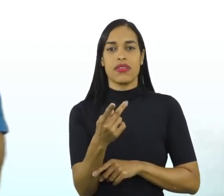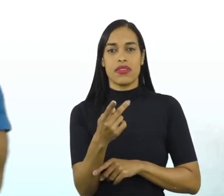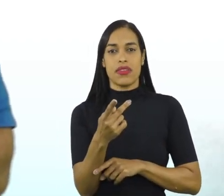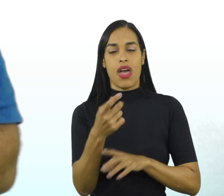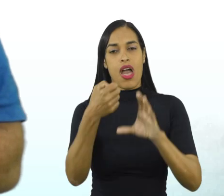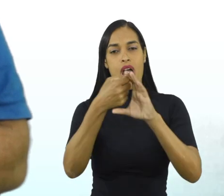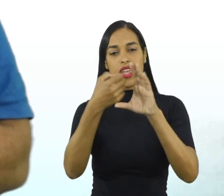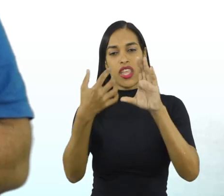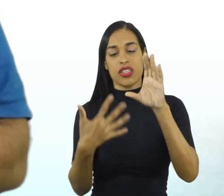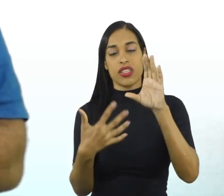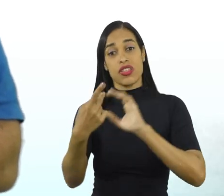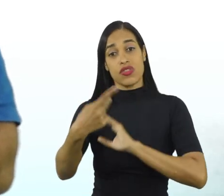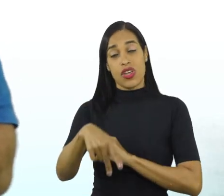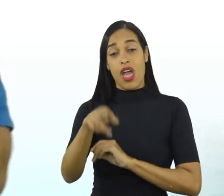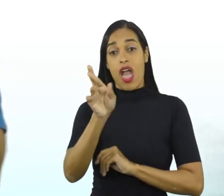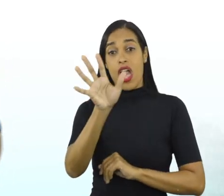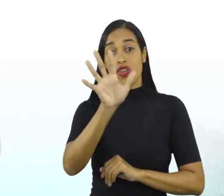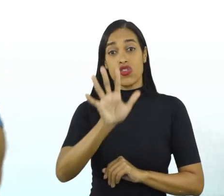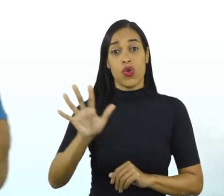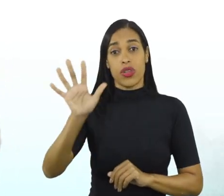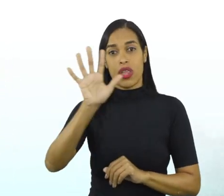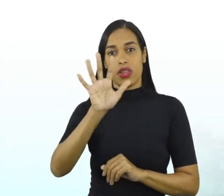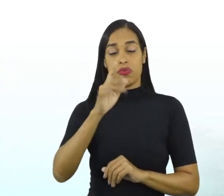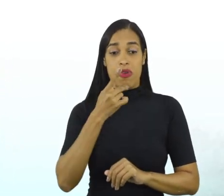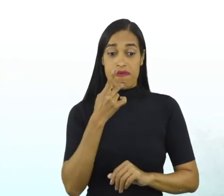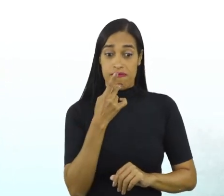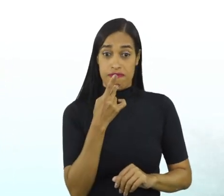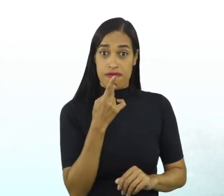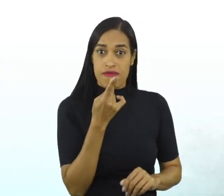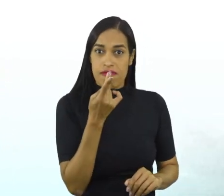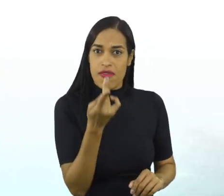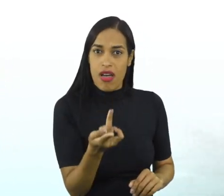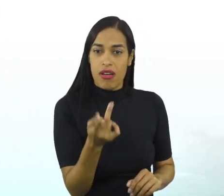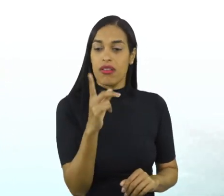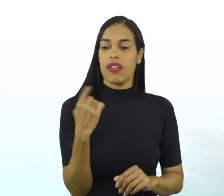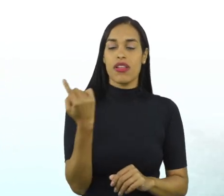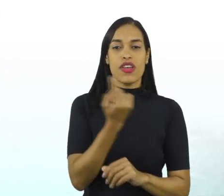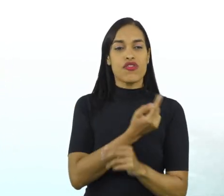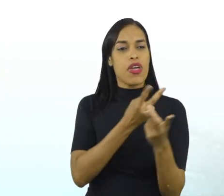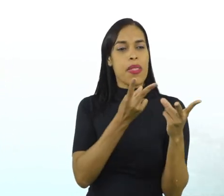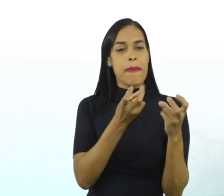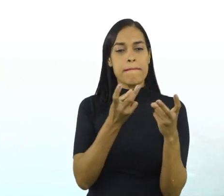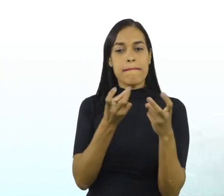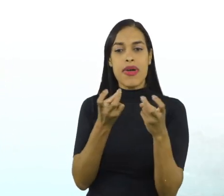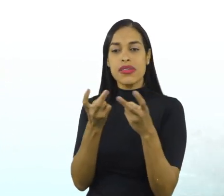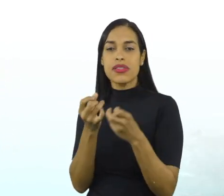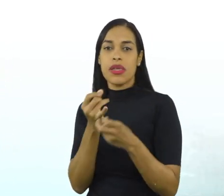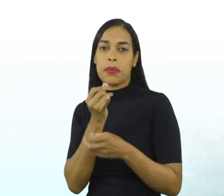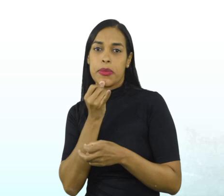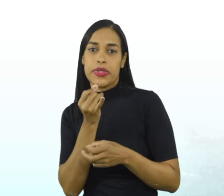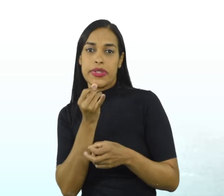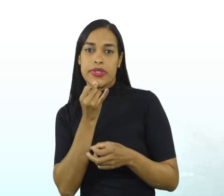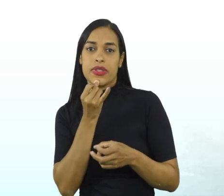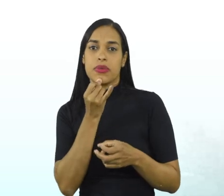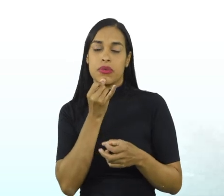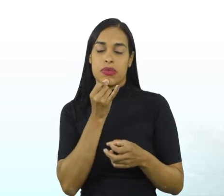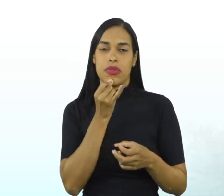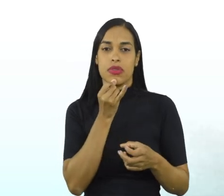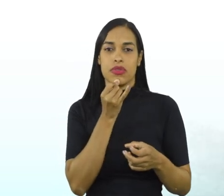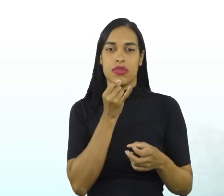caracterizar o regionalismo. Então é através da fala que a gente pode perceber o aspecto, não